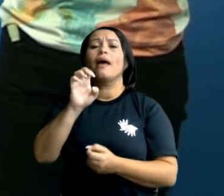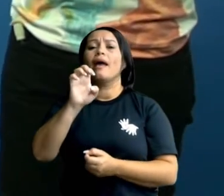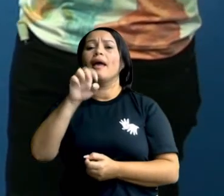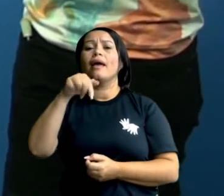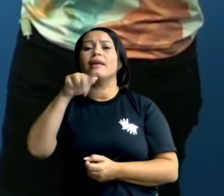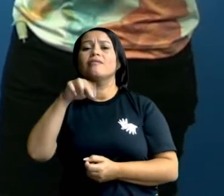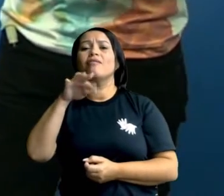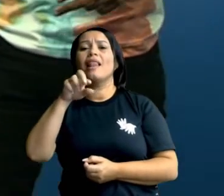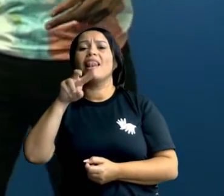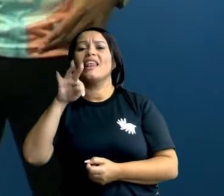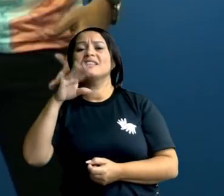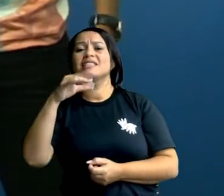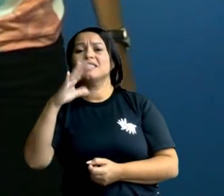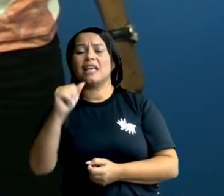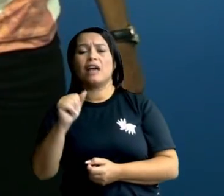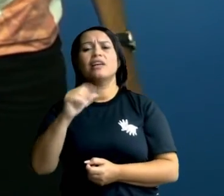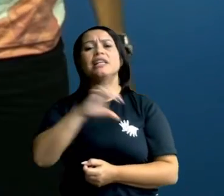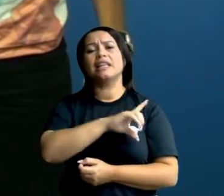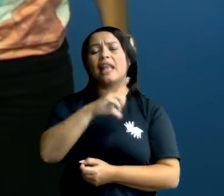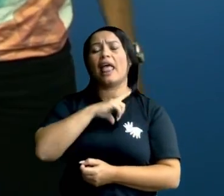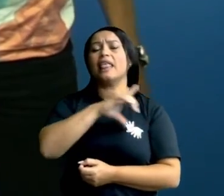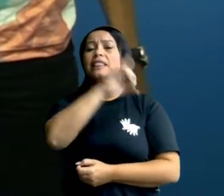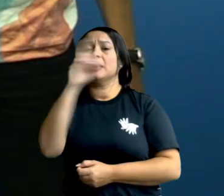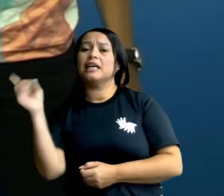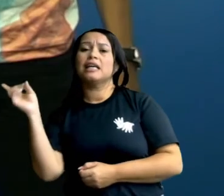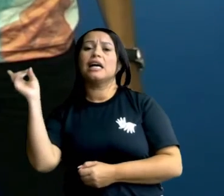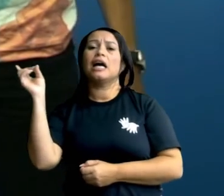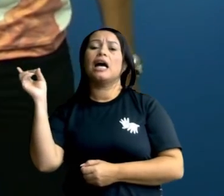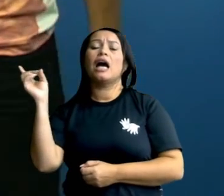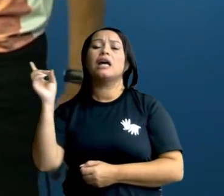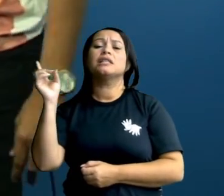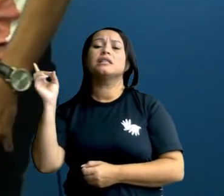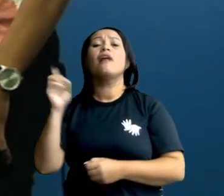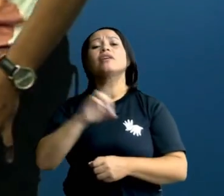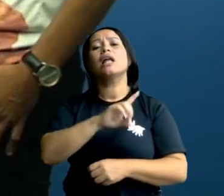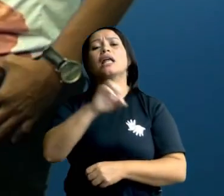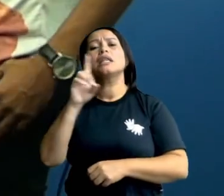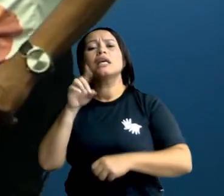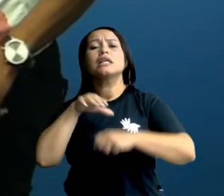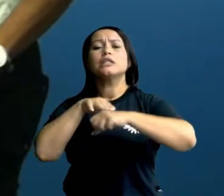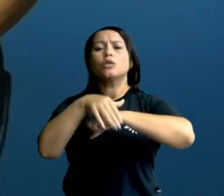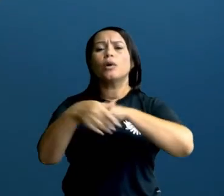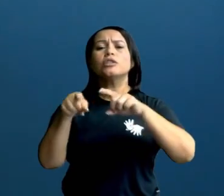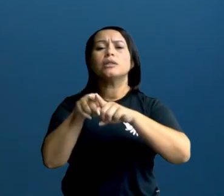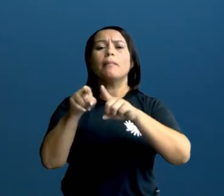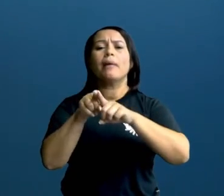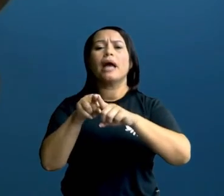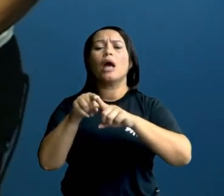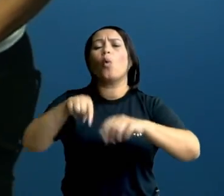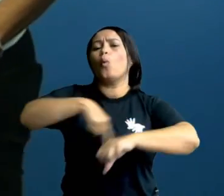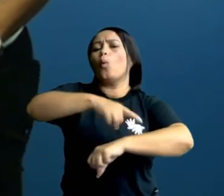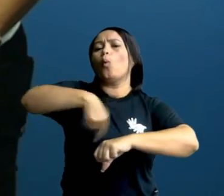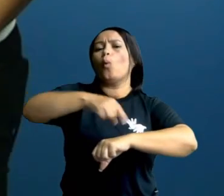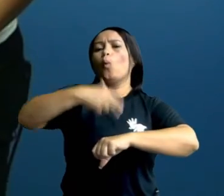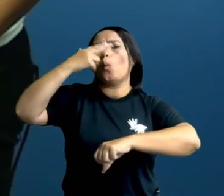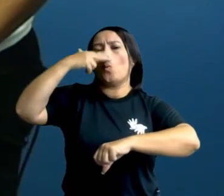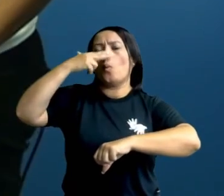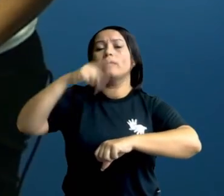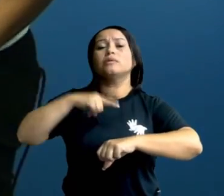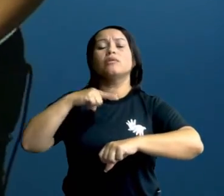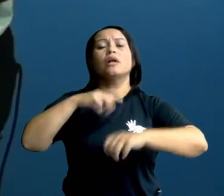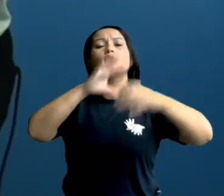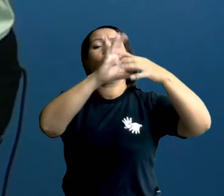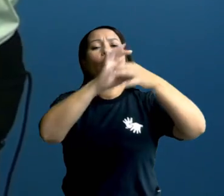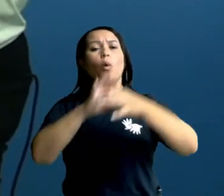noites com a mesma duração, tá bom? Então, é o que eu trago aqui para a gente evidenciar. Então, num contexto aqui,